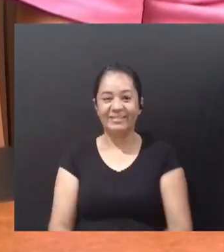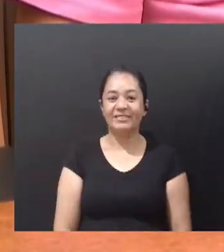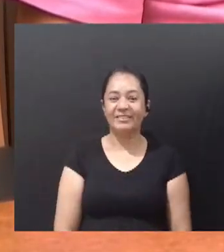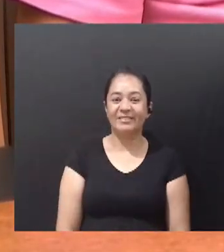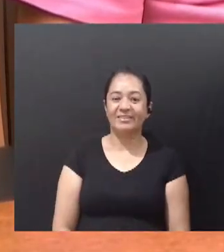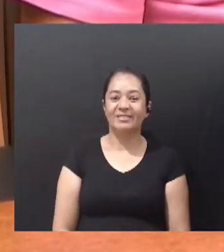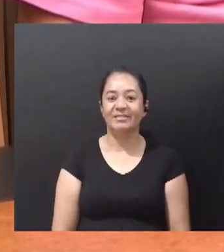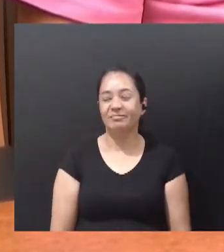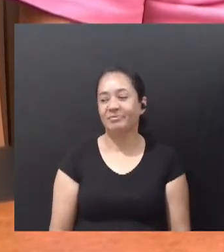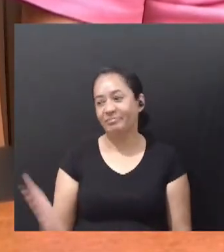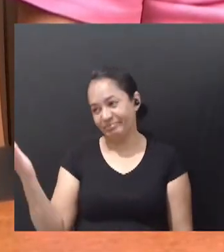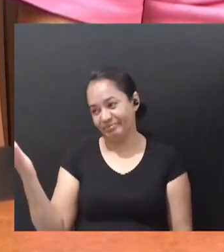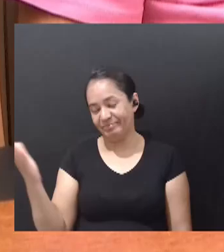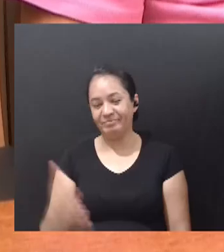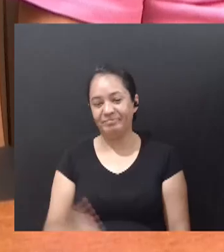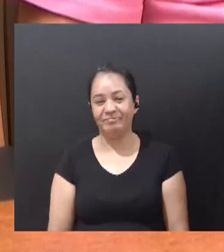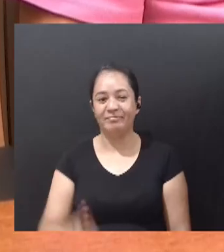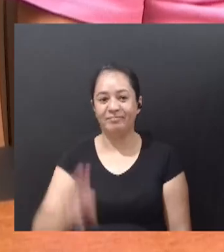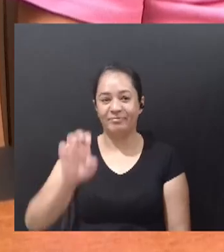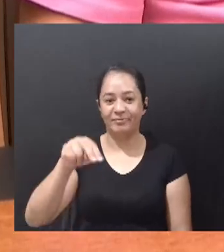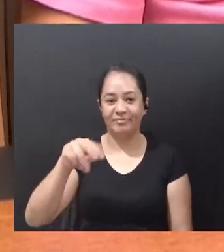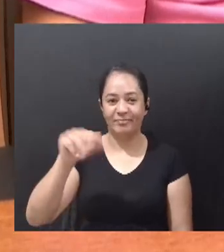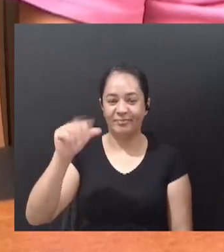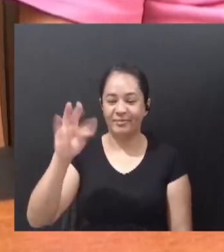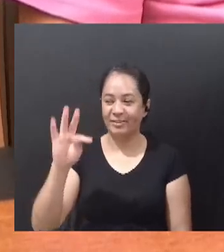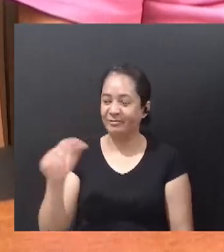Renato, valeu, irmão. Satisfação.